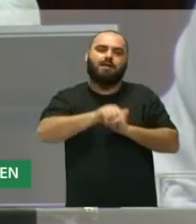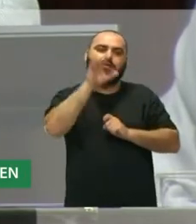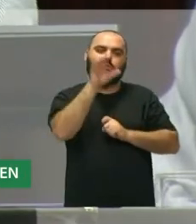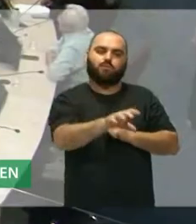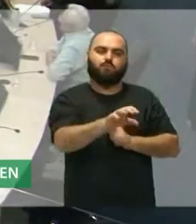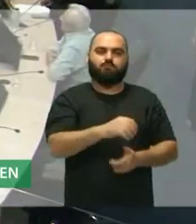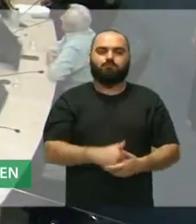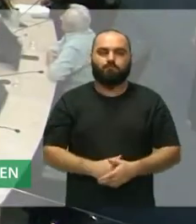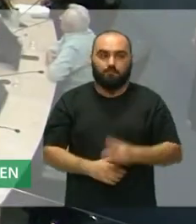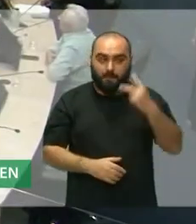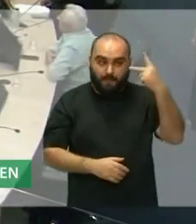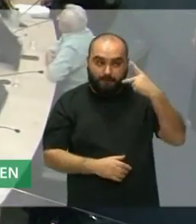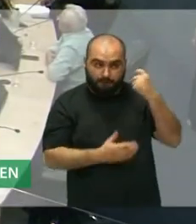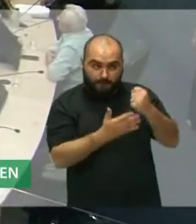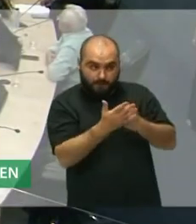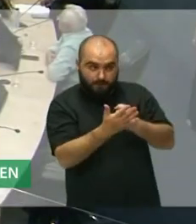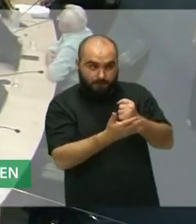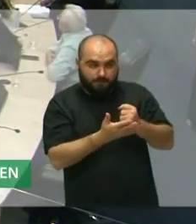Otto.